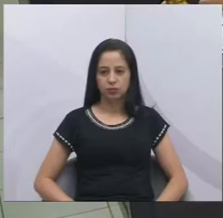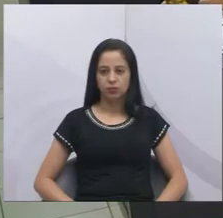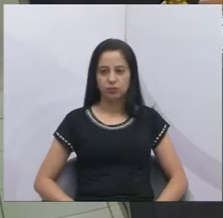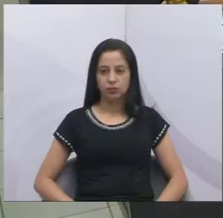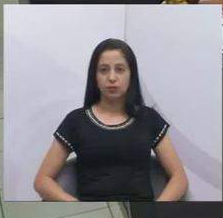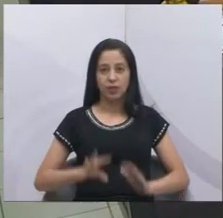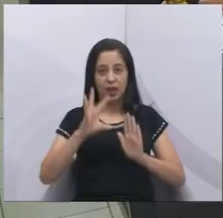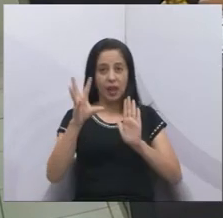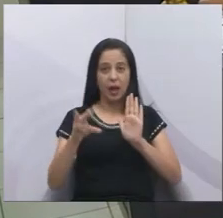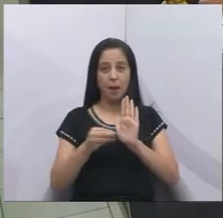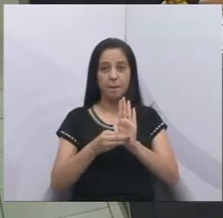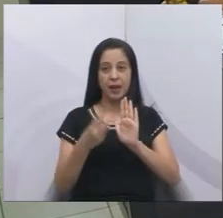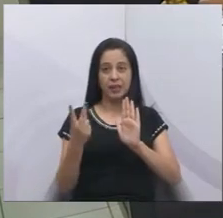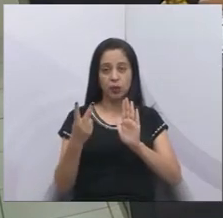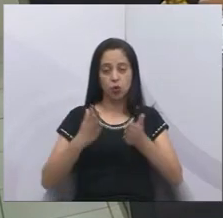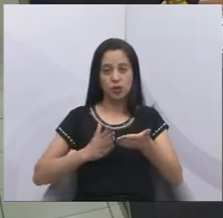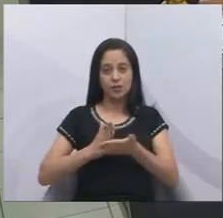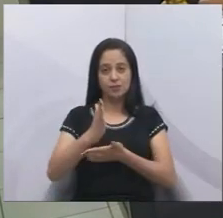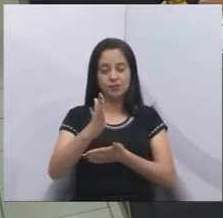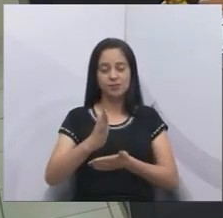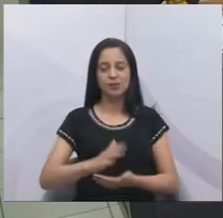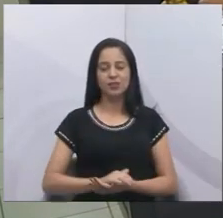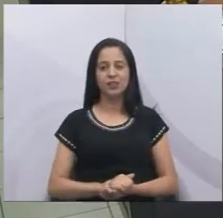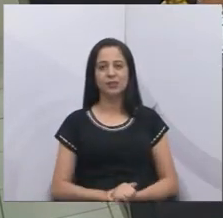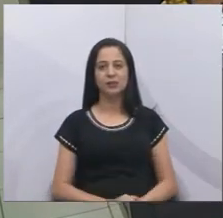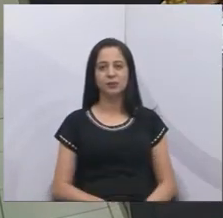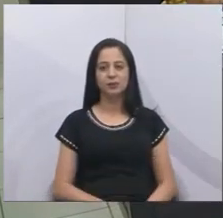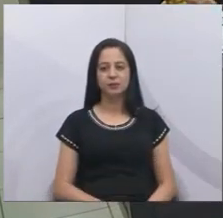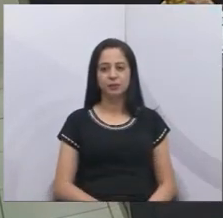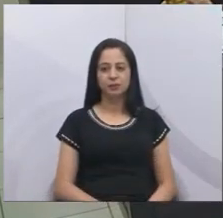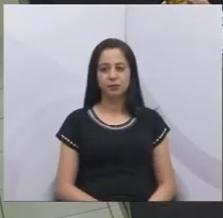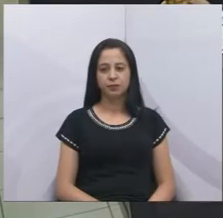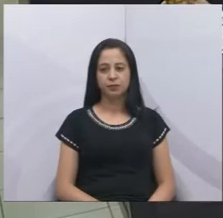A emenda 2, aprovado.